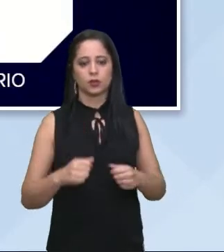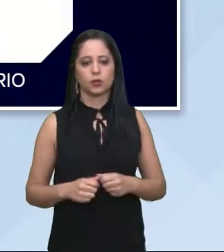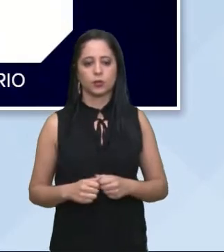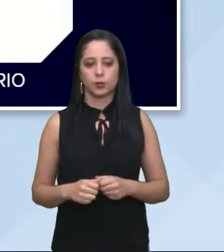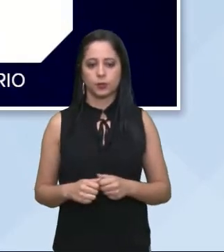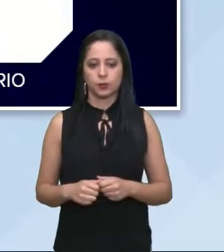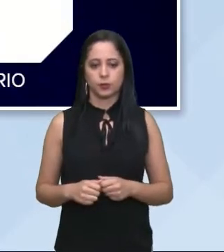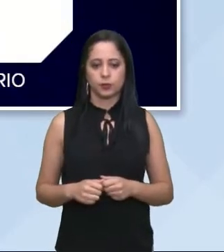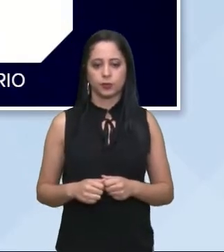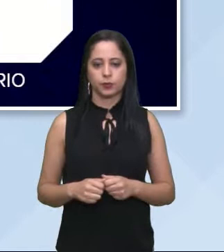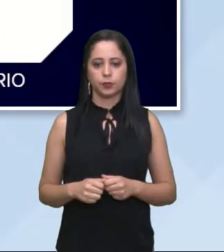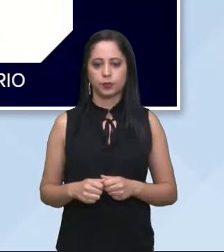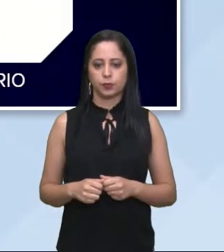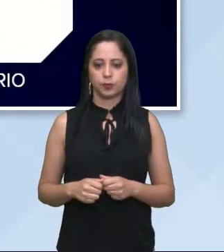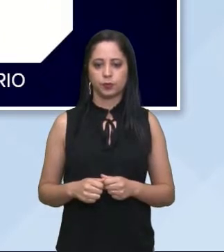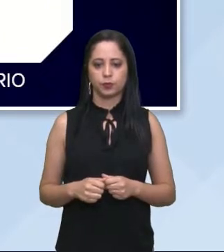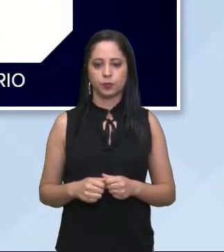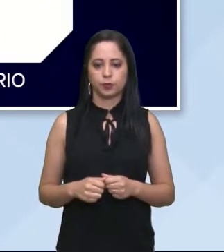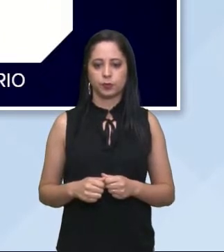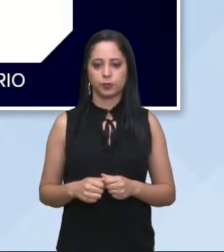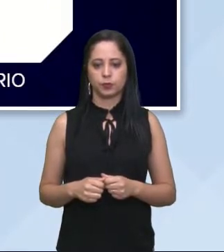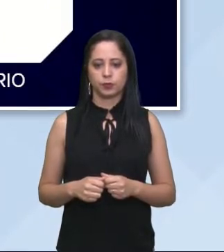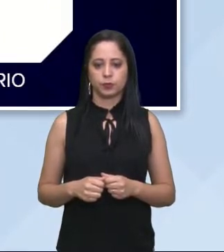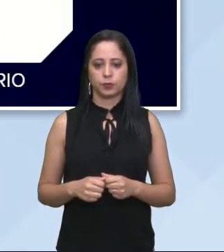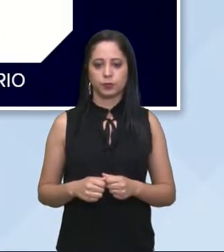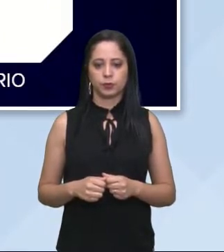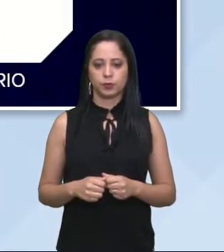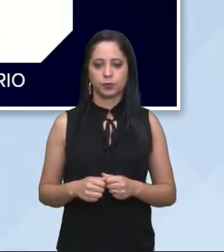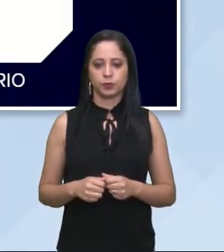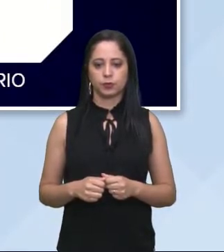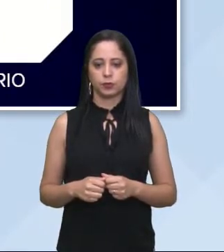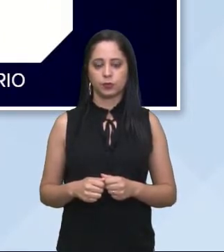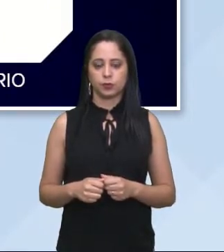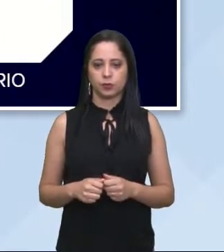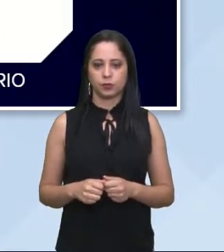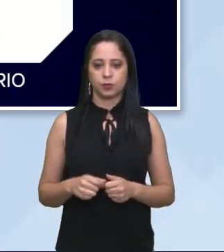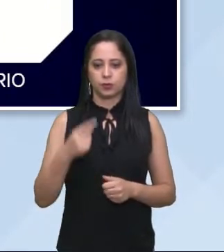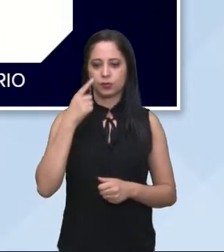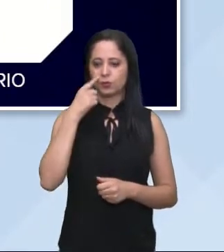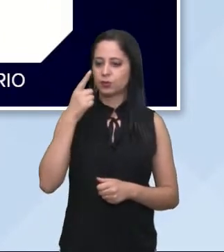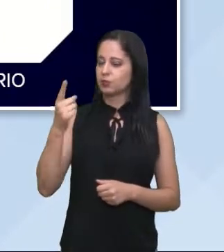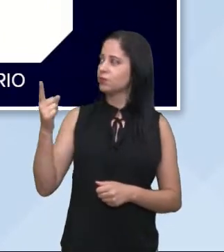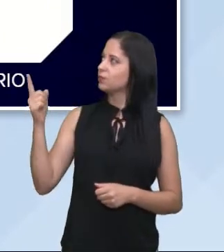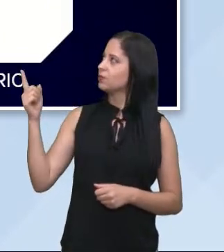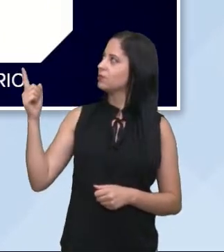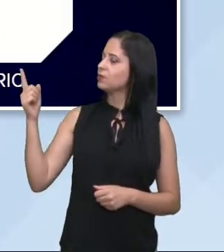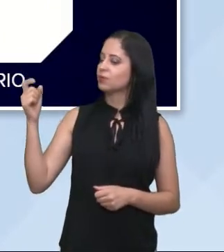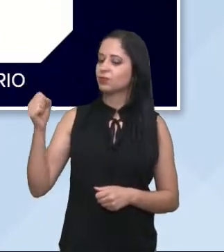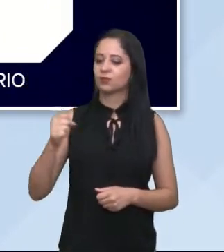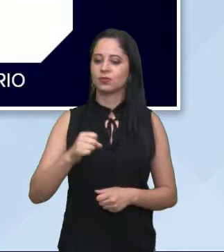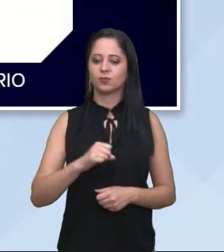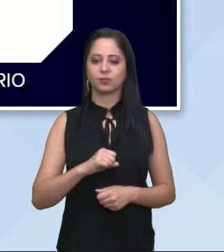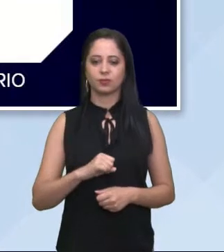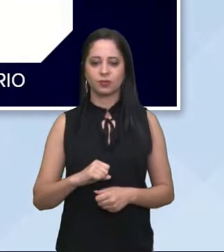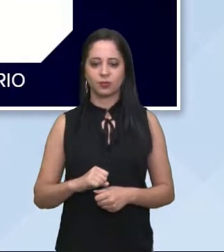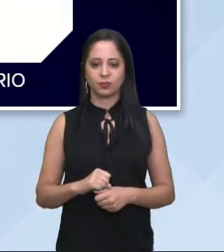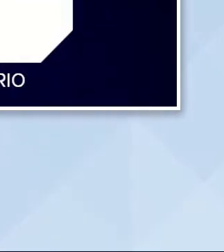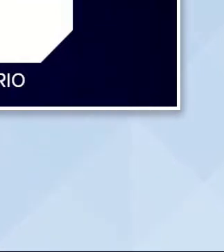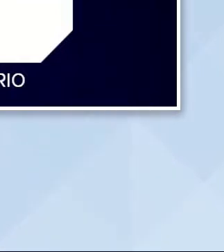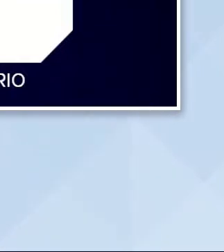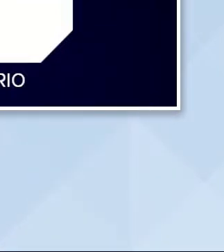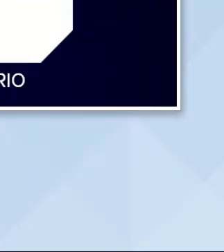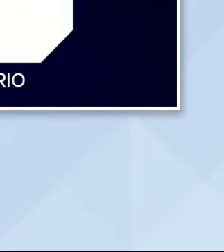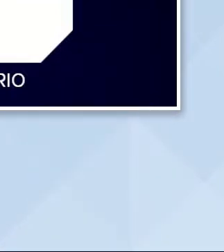227/2022. A autoria, Tribunal de Contas do Estado de São Paulo. Encaminho o ofício número